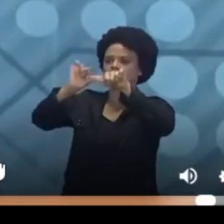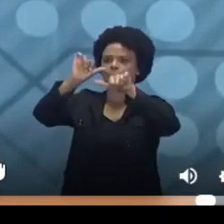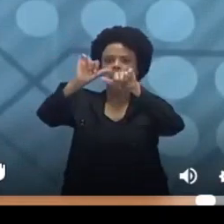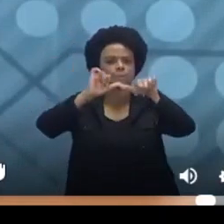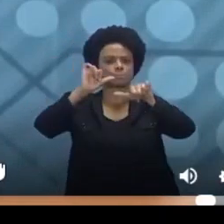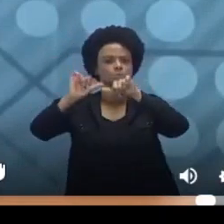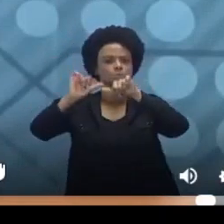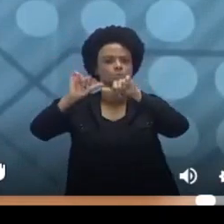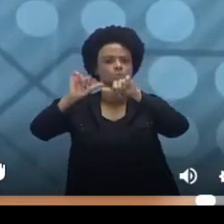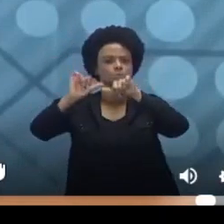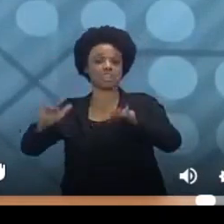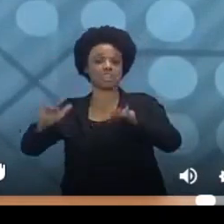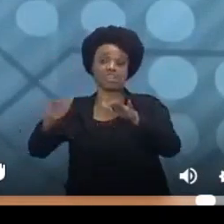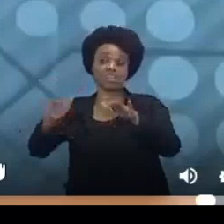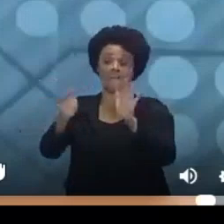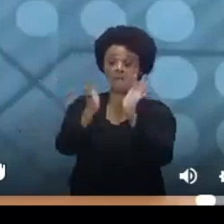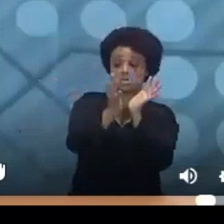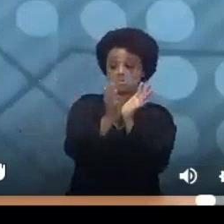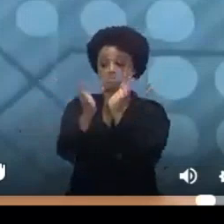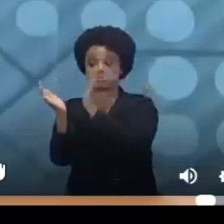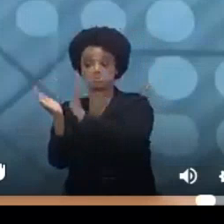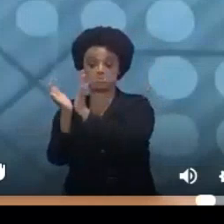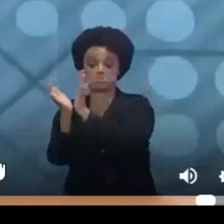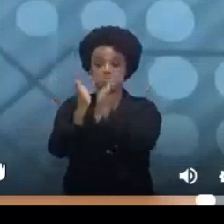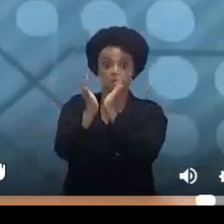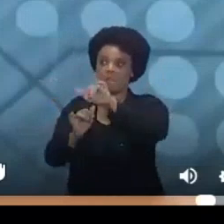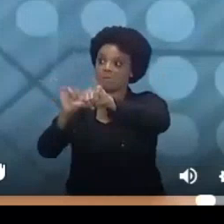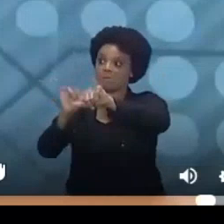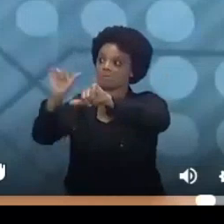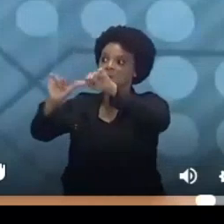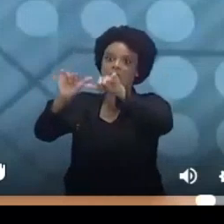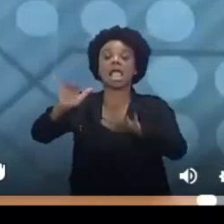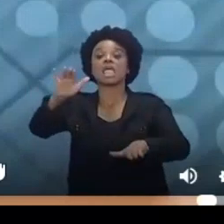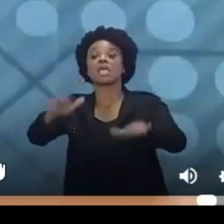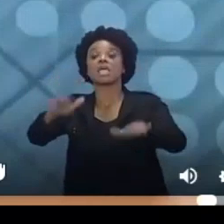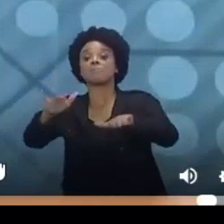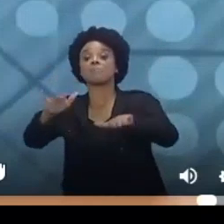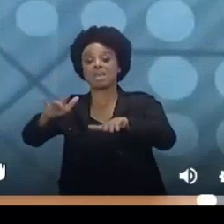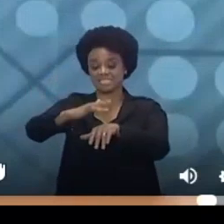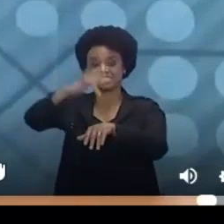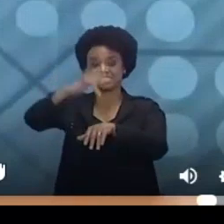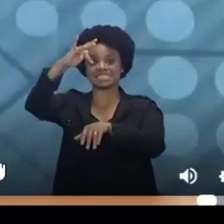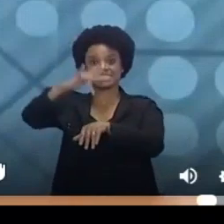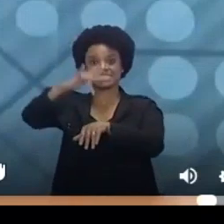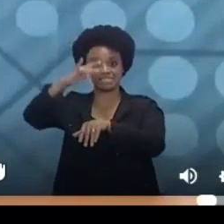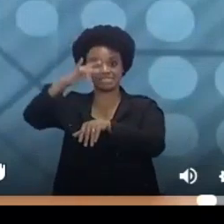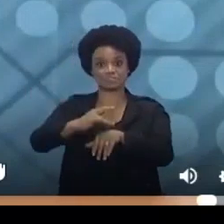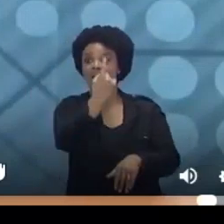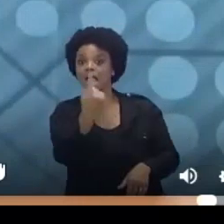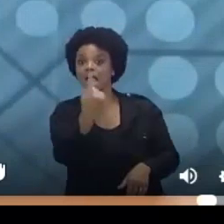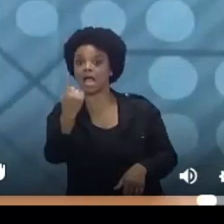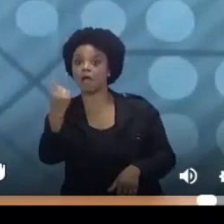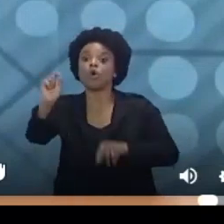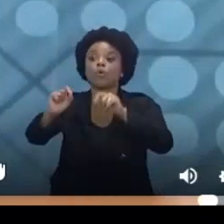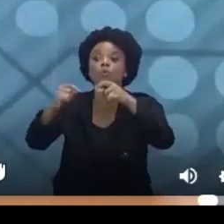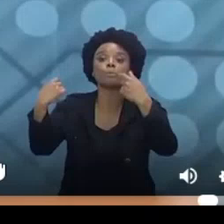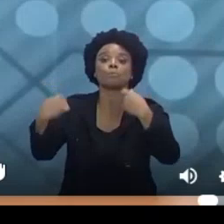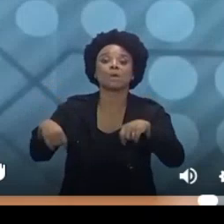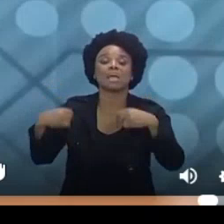de grupo para grupo, tá? Por quê? Porque depende da sensibilidade de cada um. O que você pode fazer